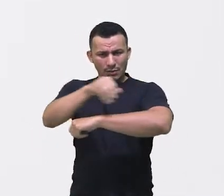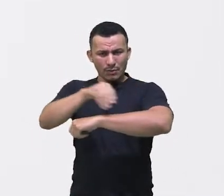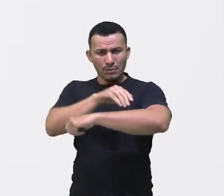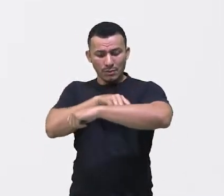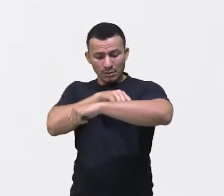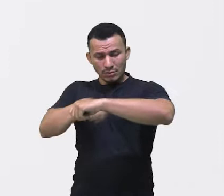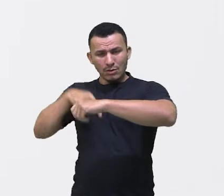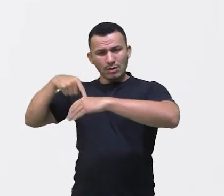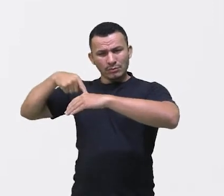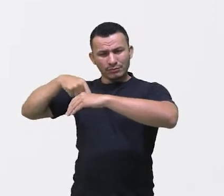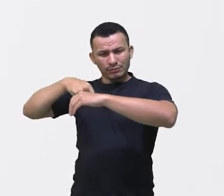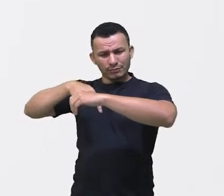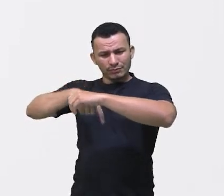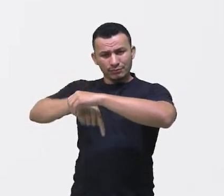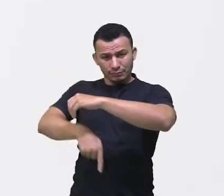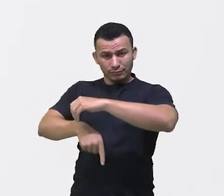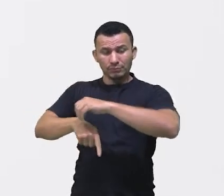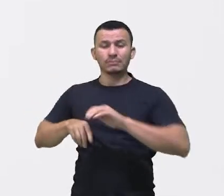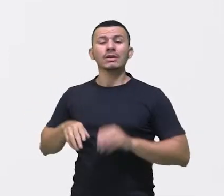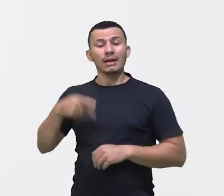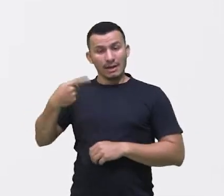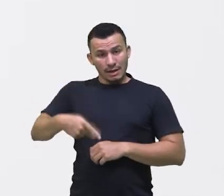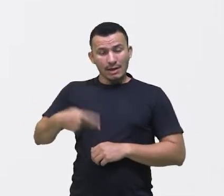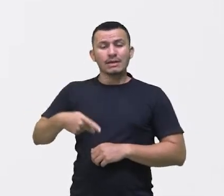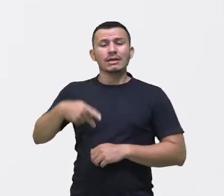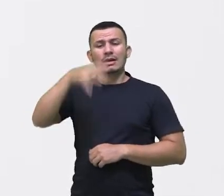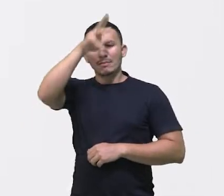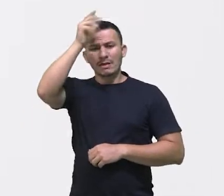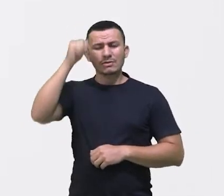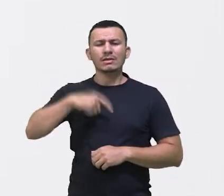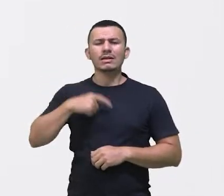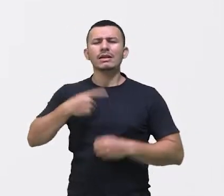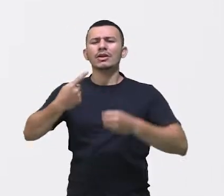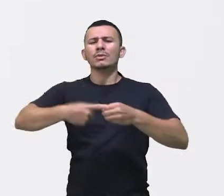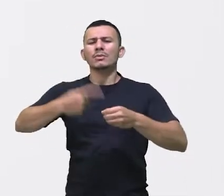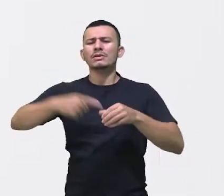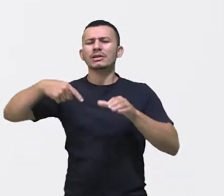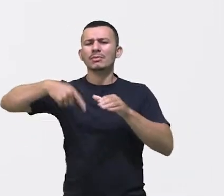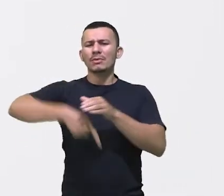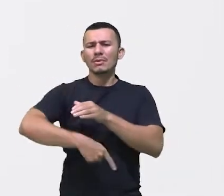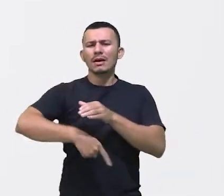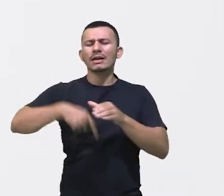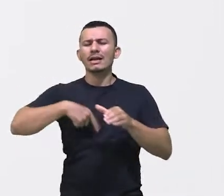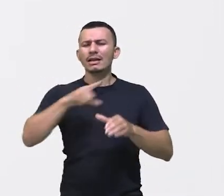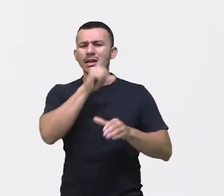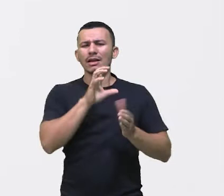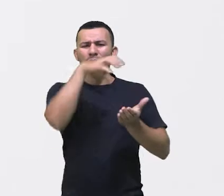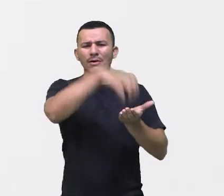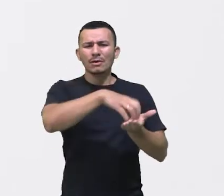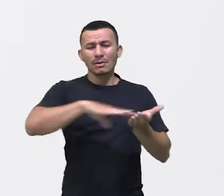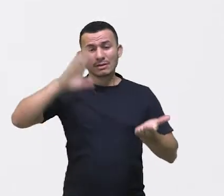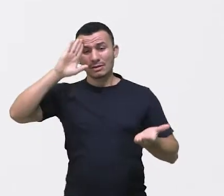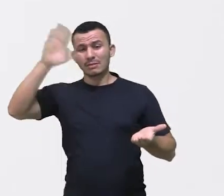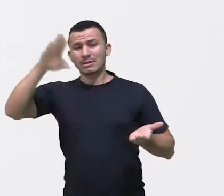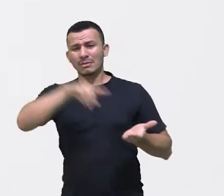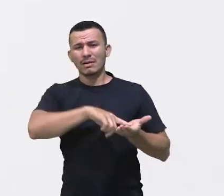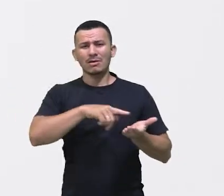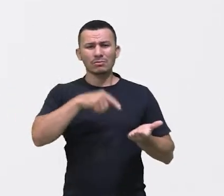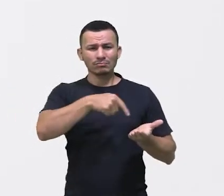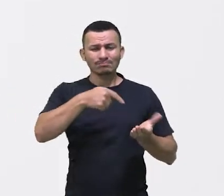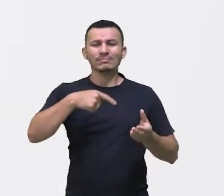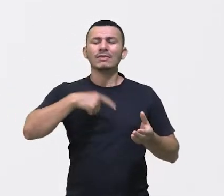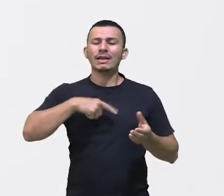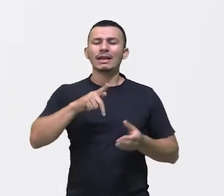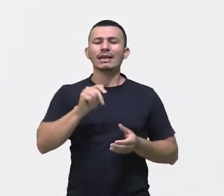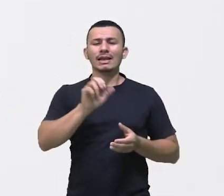sendo colocado aqui no Amazonas. Eu posso citar lá em Coari, que a gente tem uma estação da Petrobras que produz, né, tanto gás